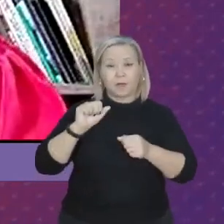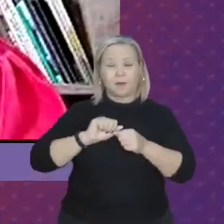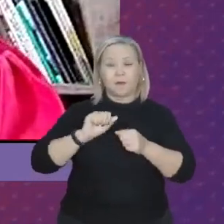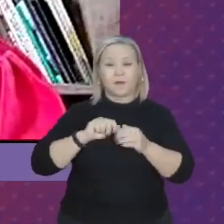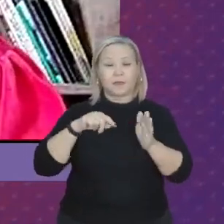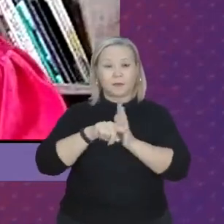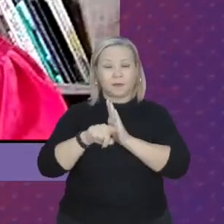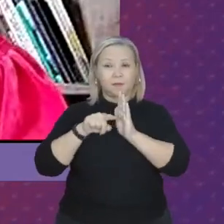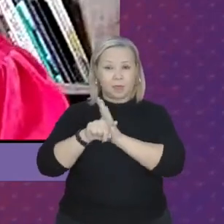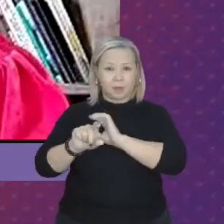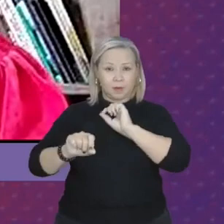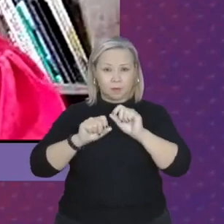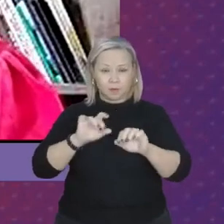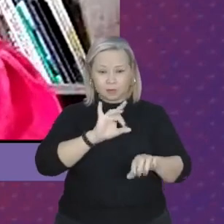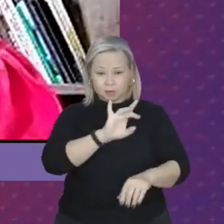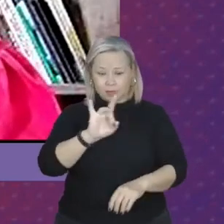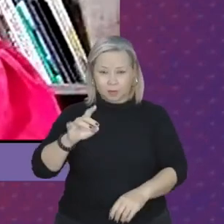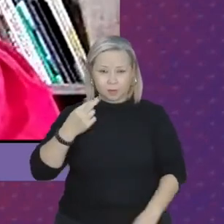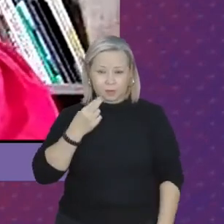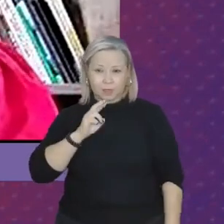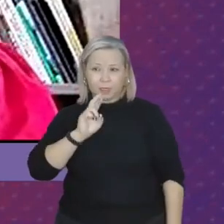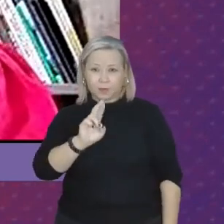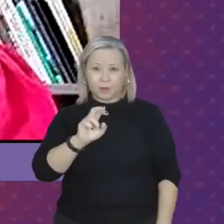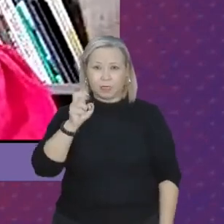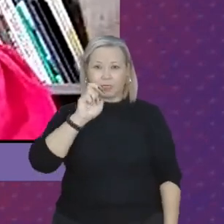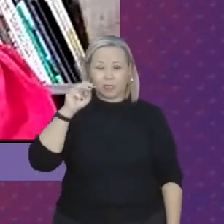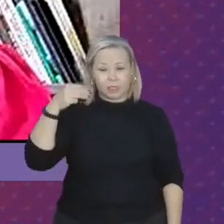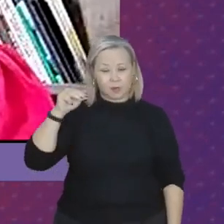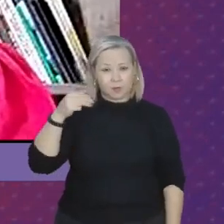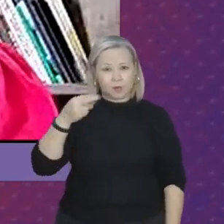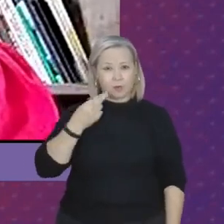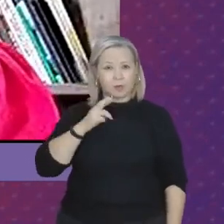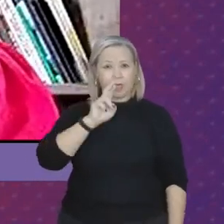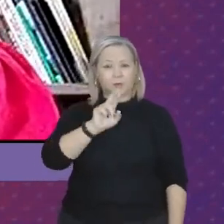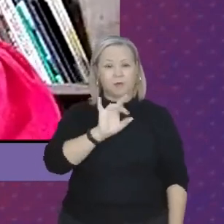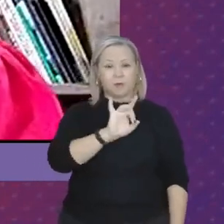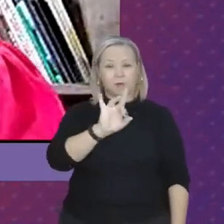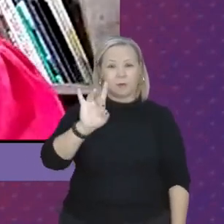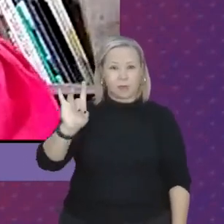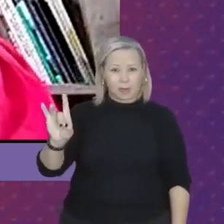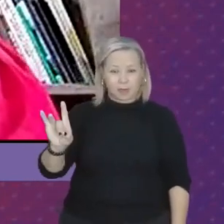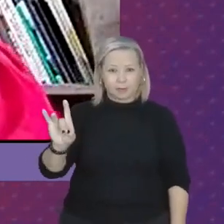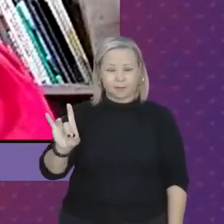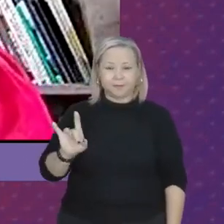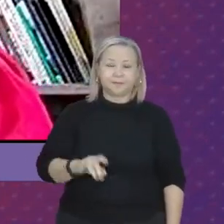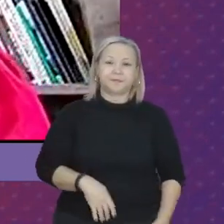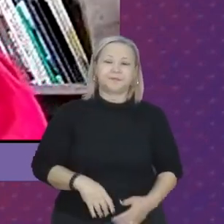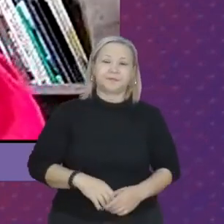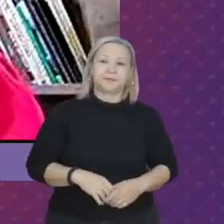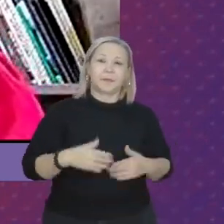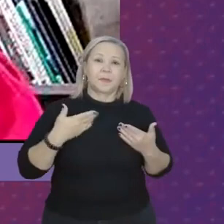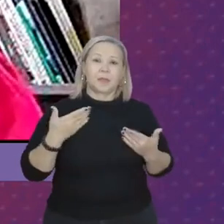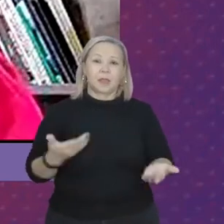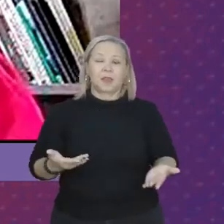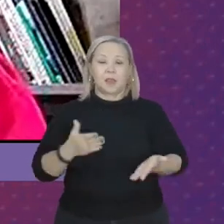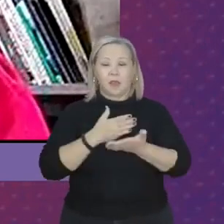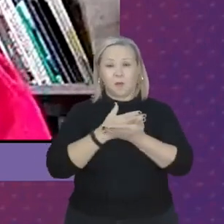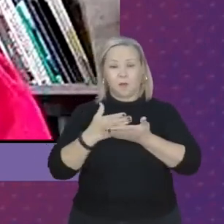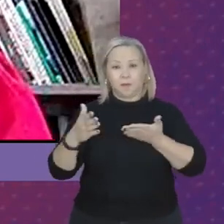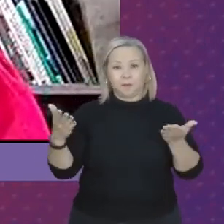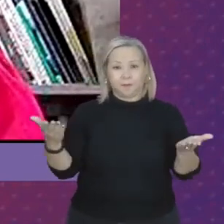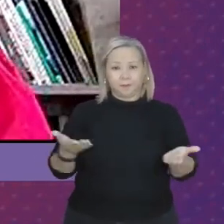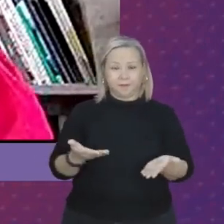para cada uma de vocês responderem, dando 5 minutos de respostas para cada, tá bom? Então, vamos começar.